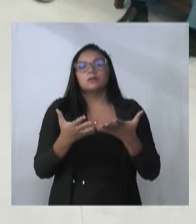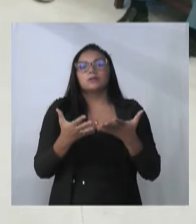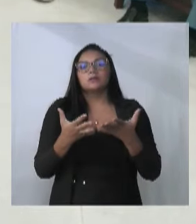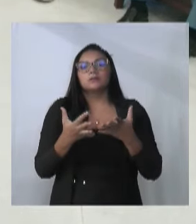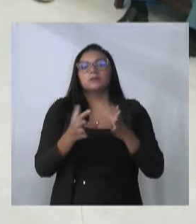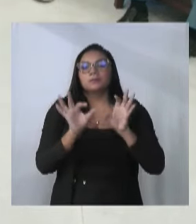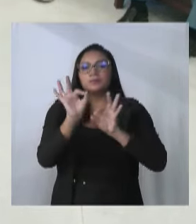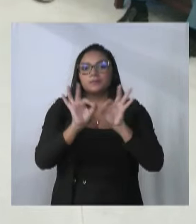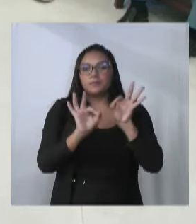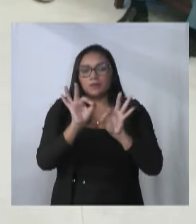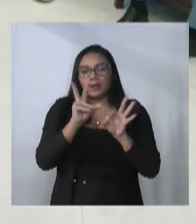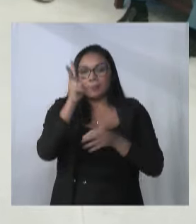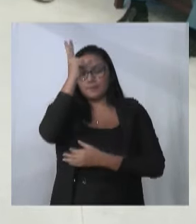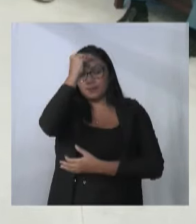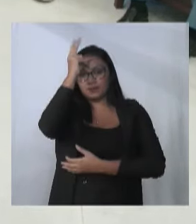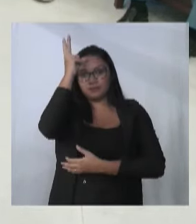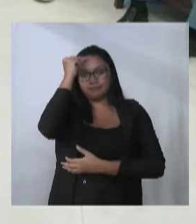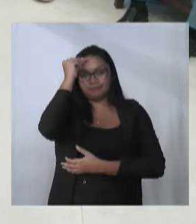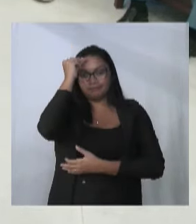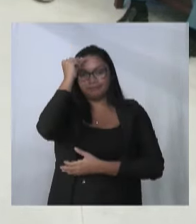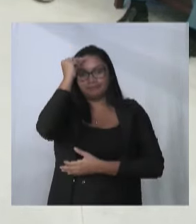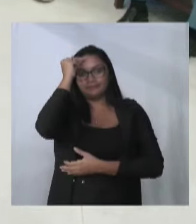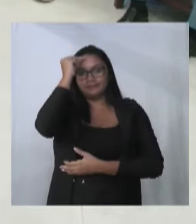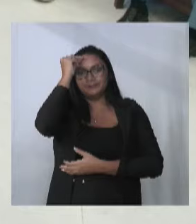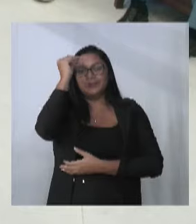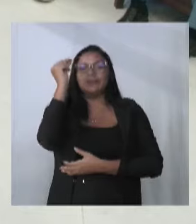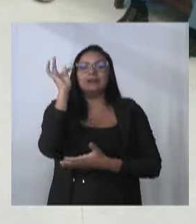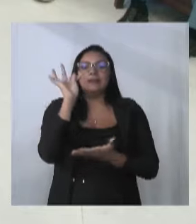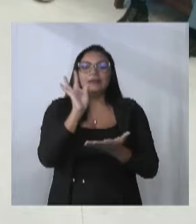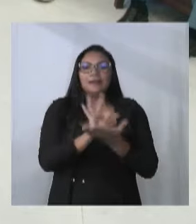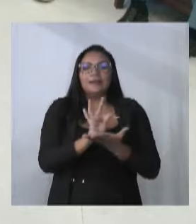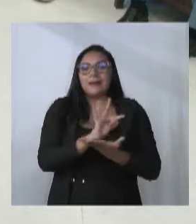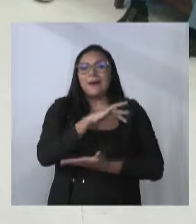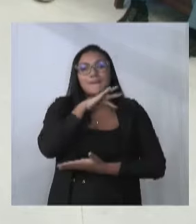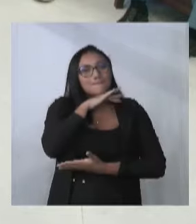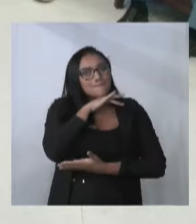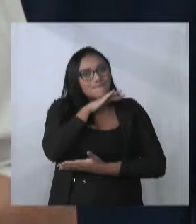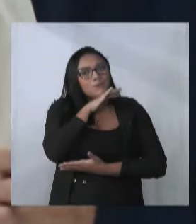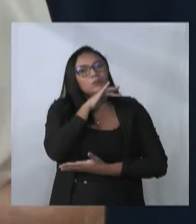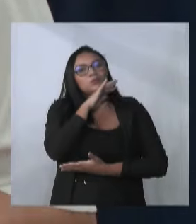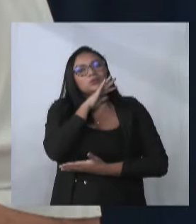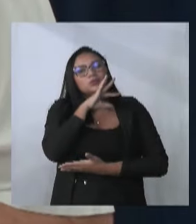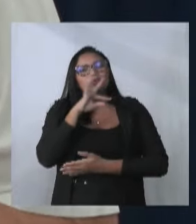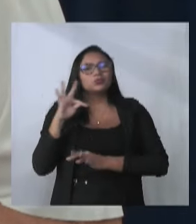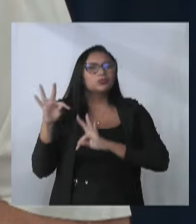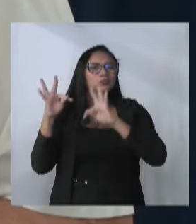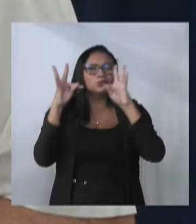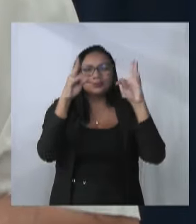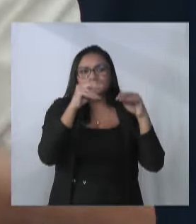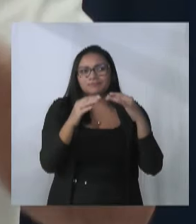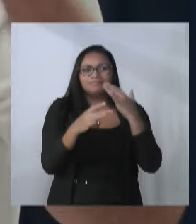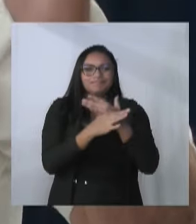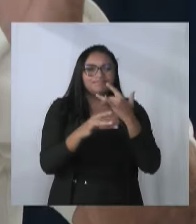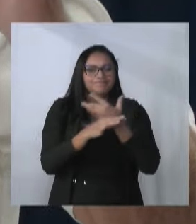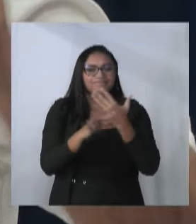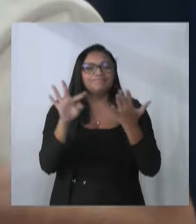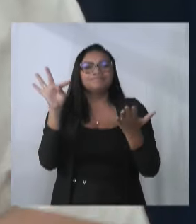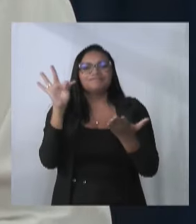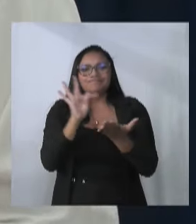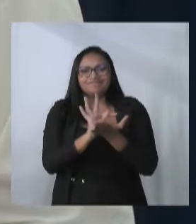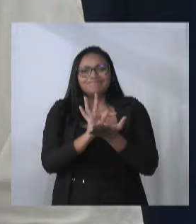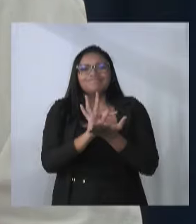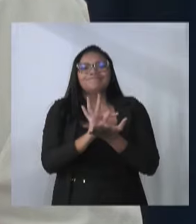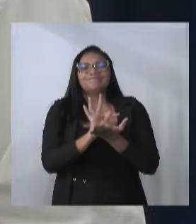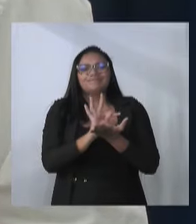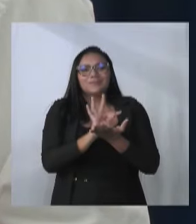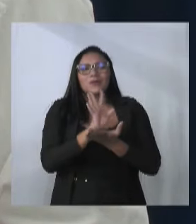de Teresina é um desastre. Isso é reconhecido por toda a cidade de Teresina. A fama está longe,